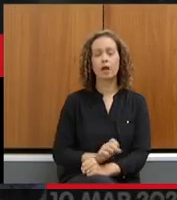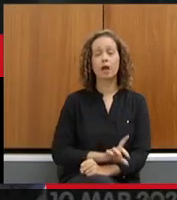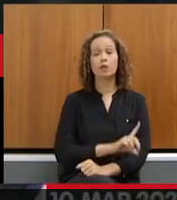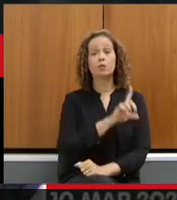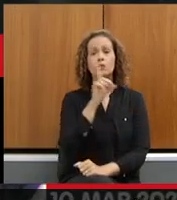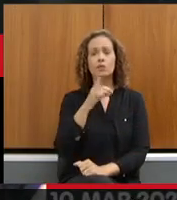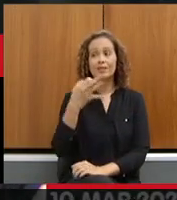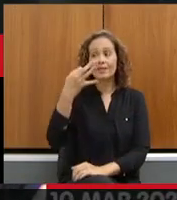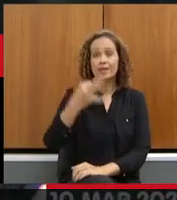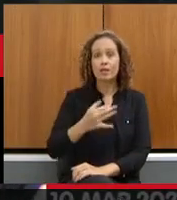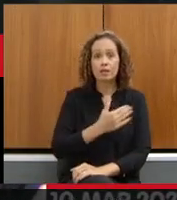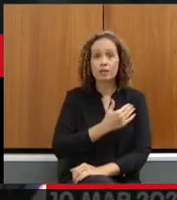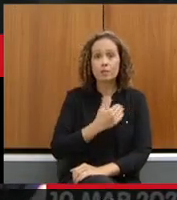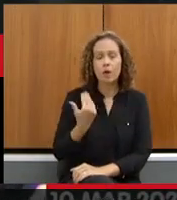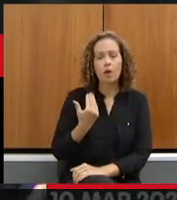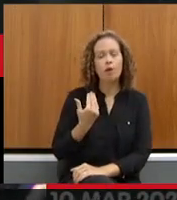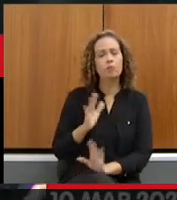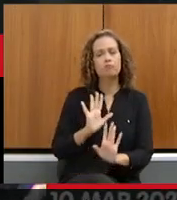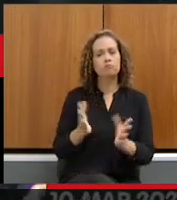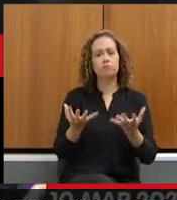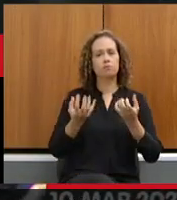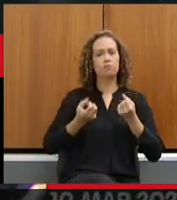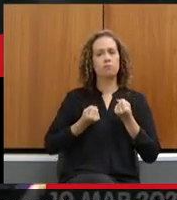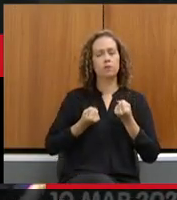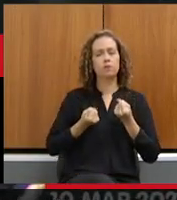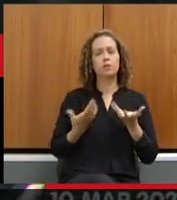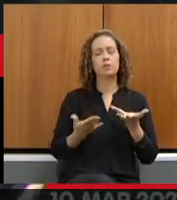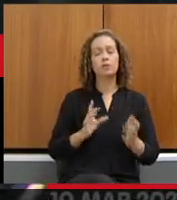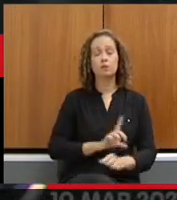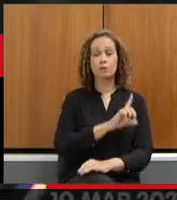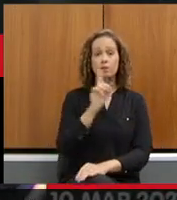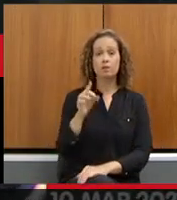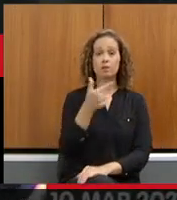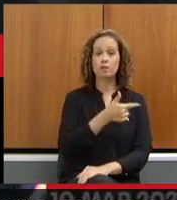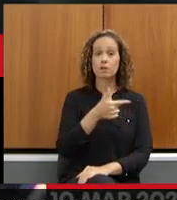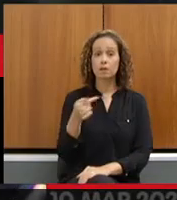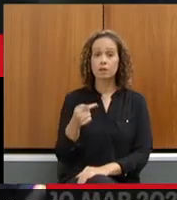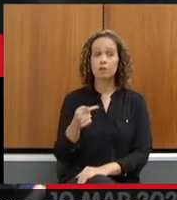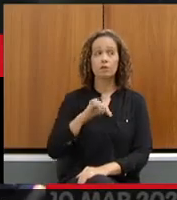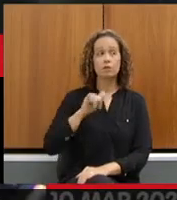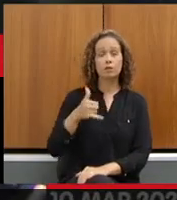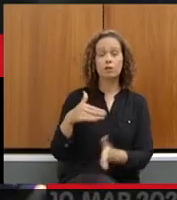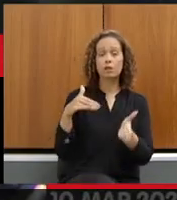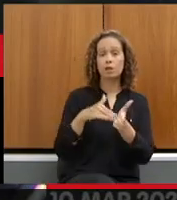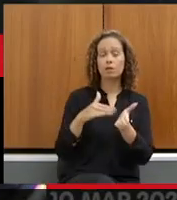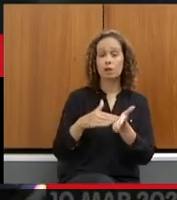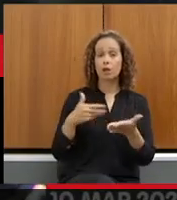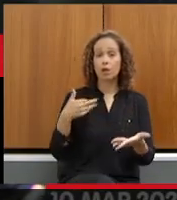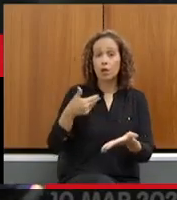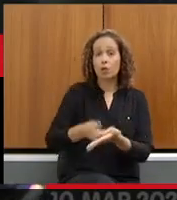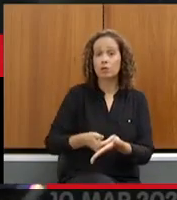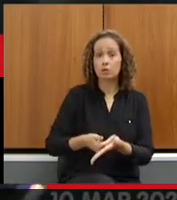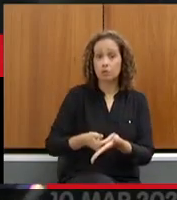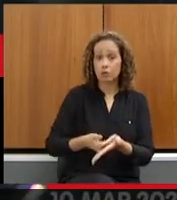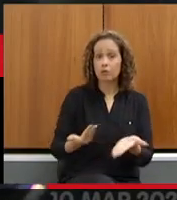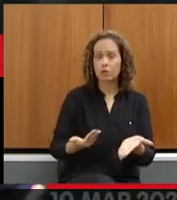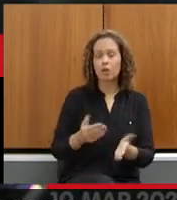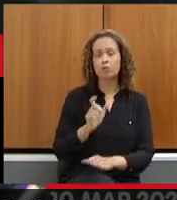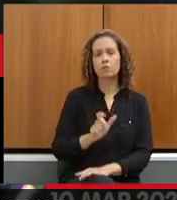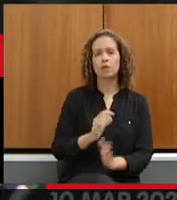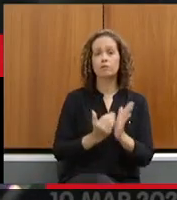dia em que acontece o óbito Então o que nós vemos aqui no dia vinte e sete de janeiro até o momento nós se vemos o pico de